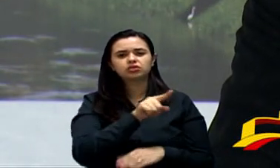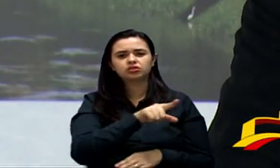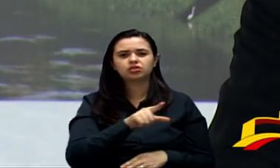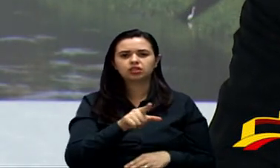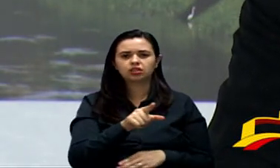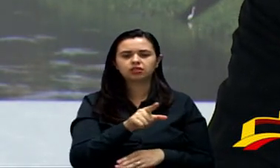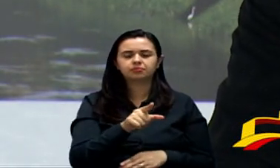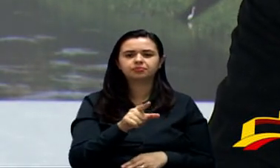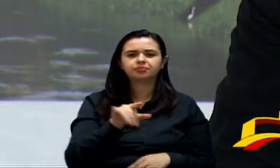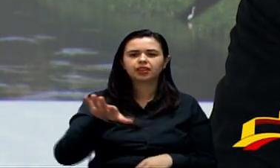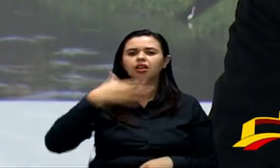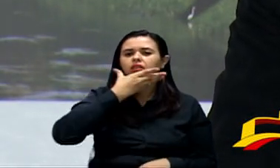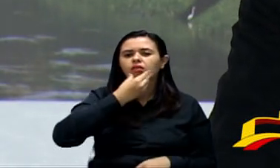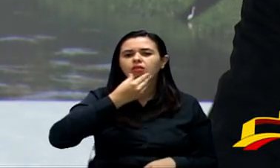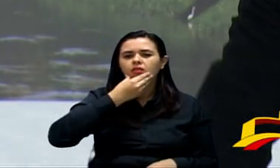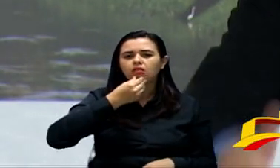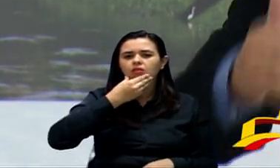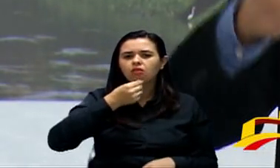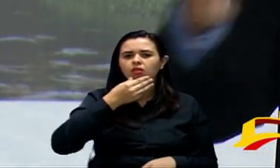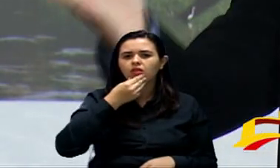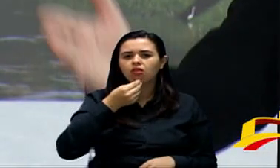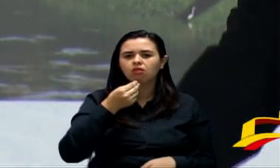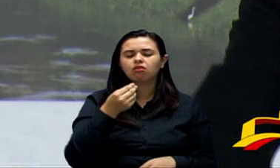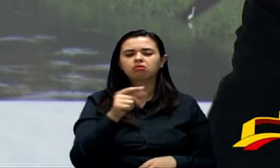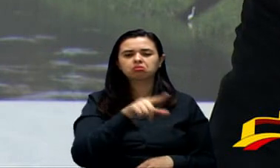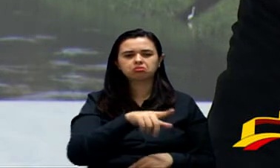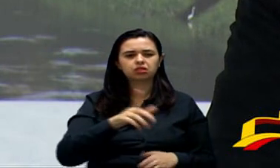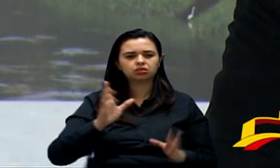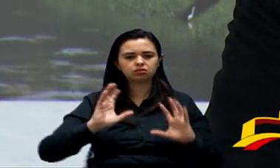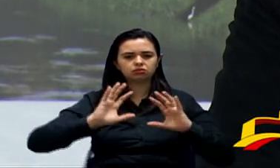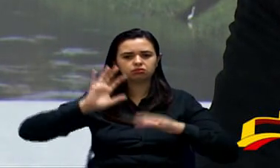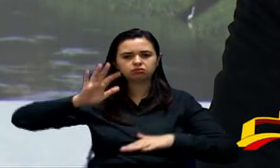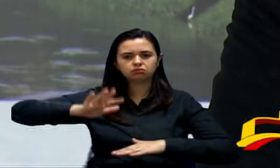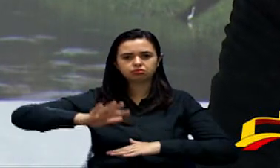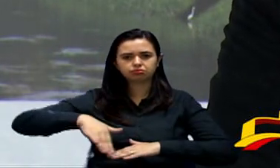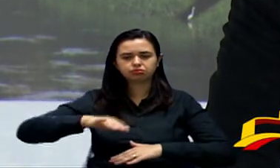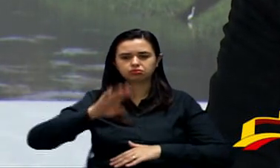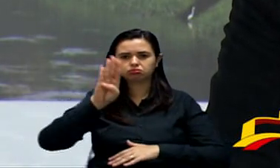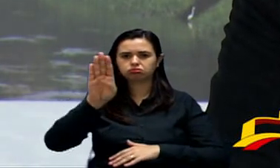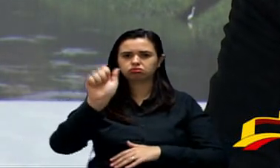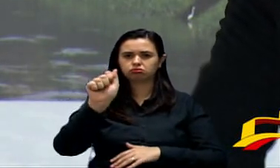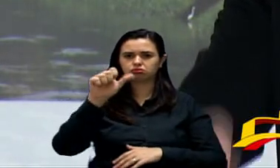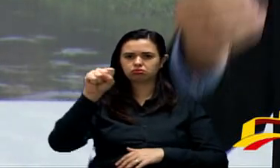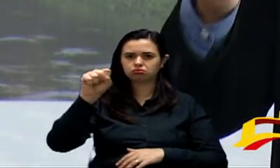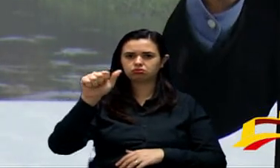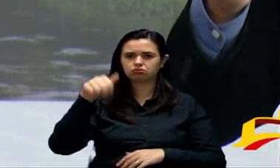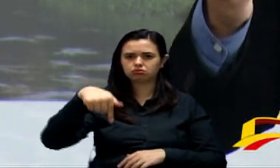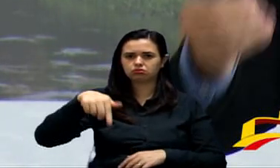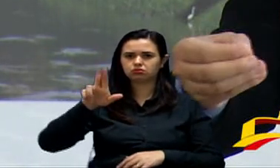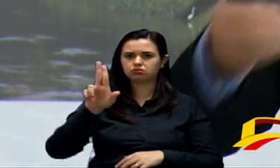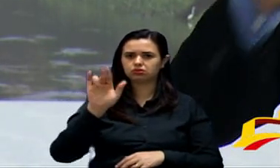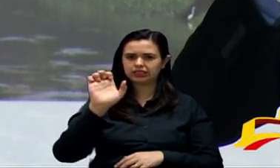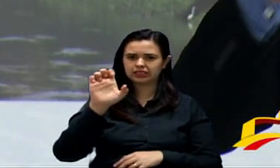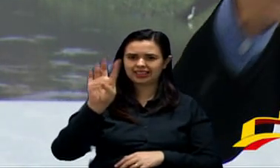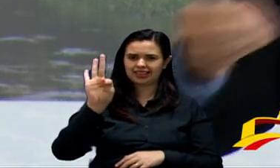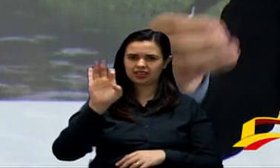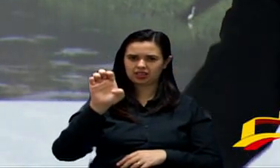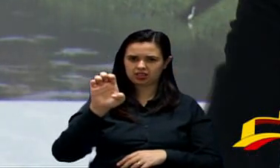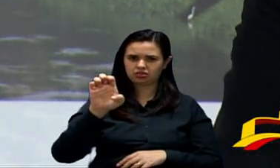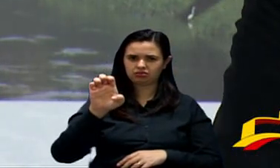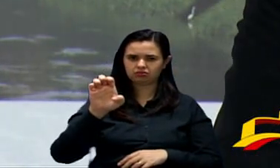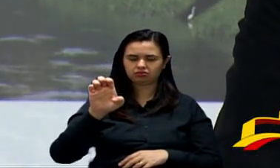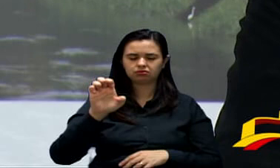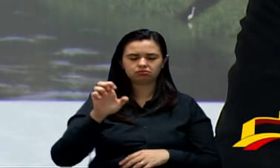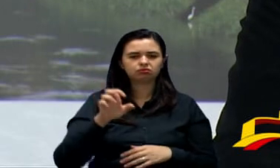muito talentoso, tinha um sucesso, tinha mais de $1 bilhão, doutor Hélio, arrecadado durante toda